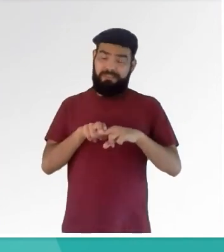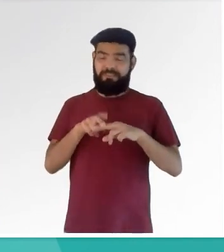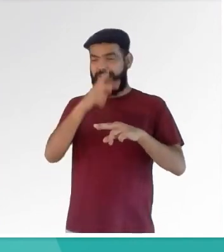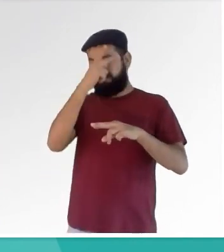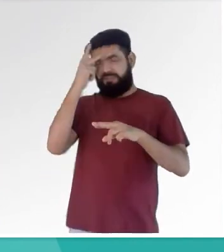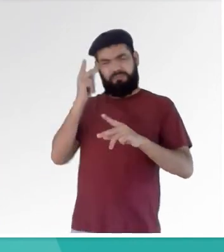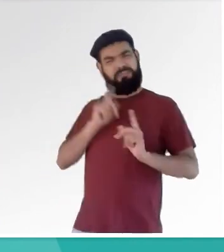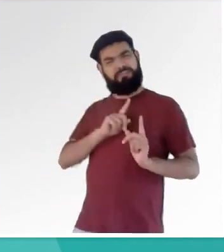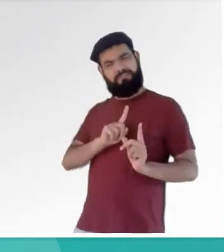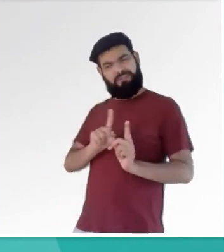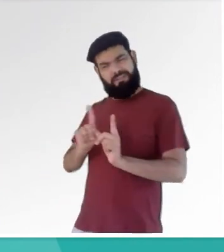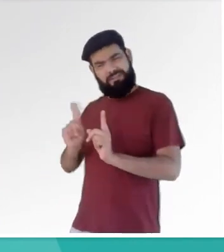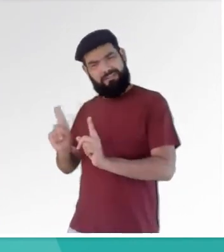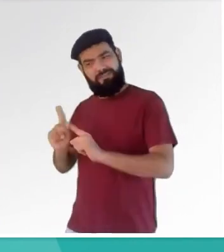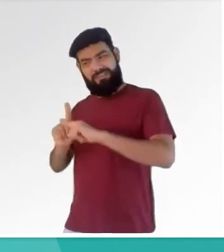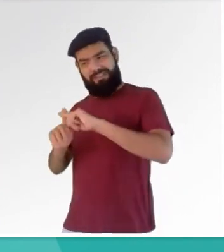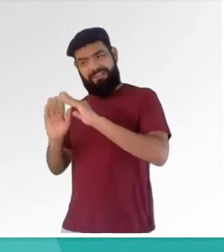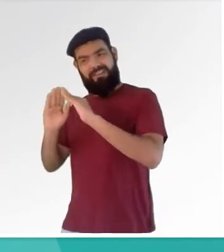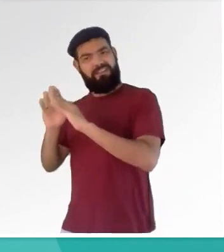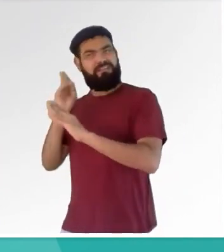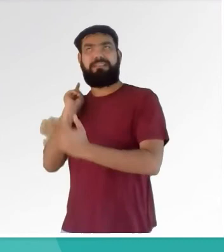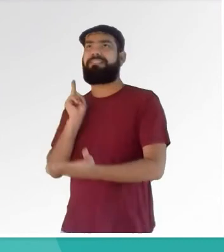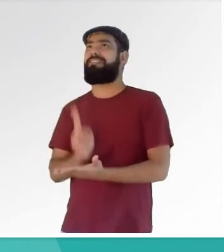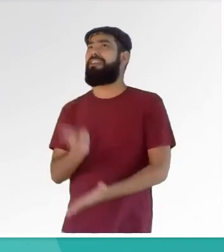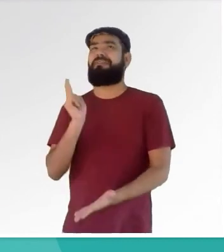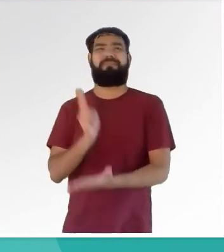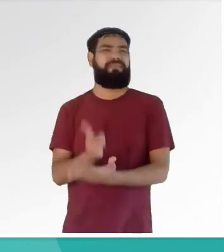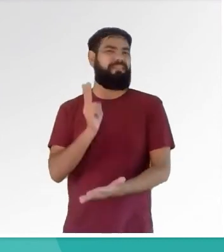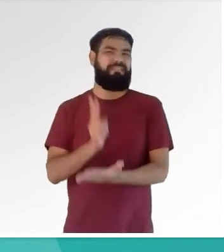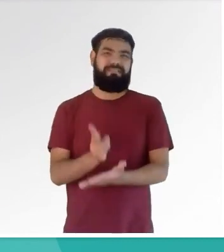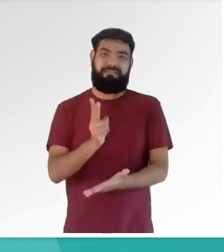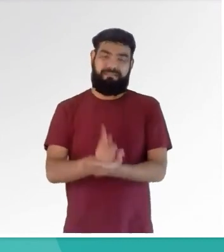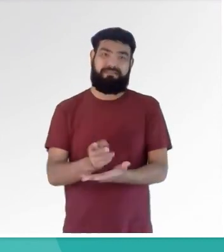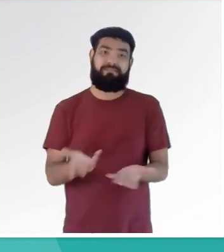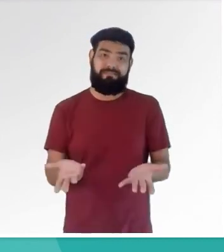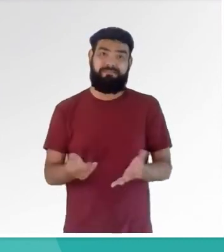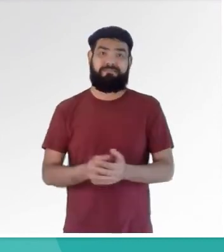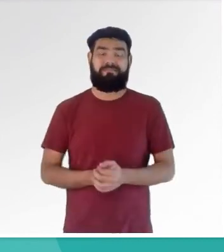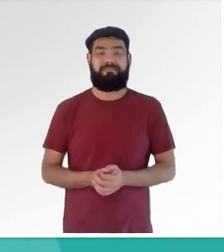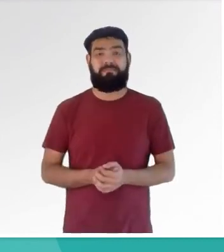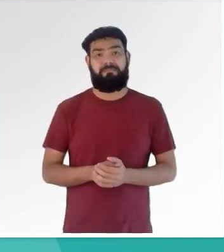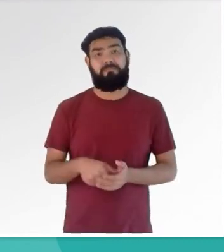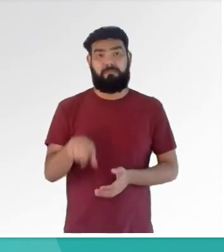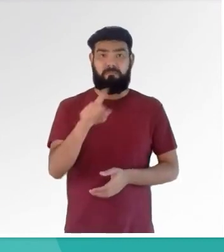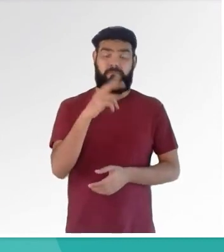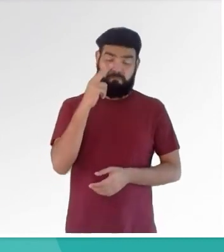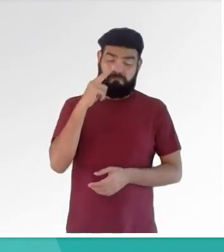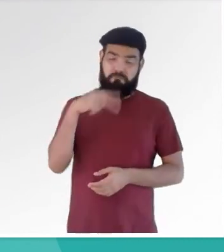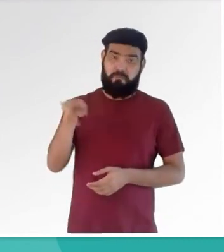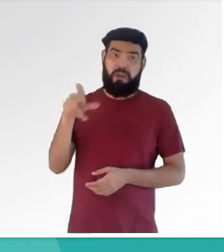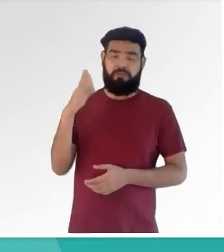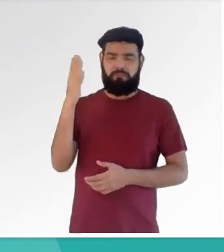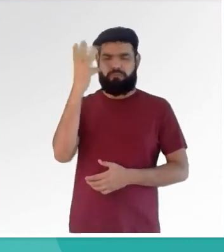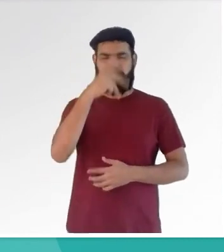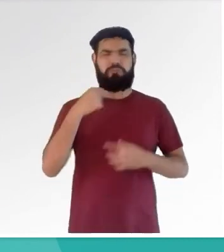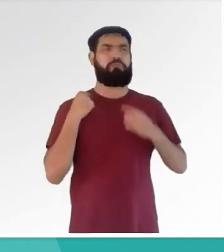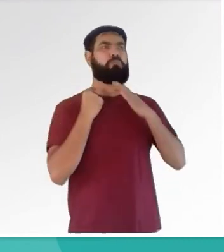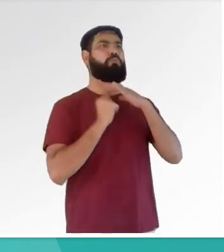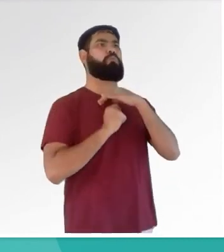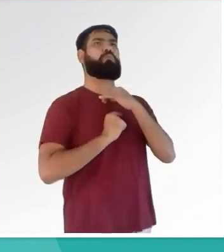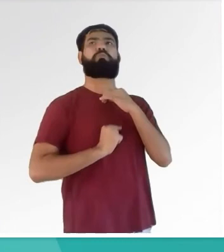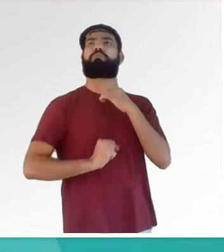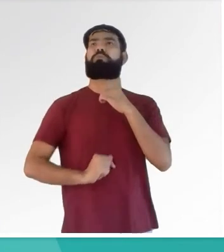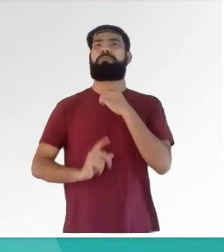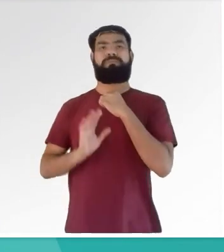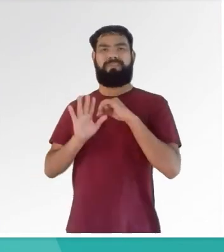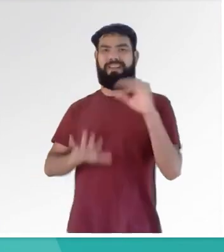qual eles congregam, na qual eles participam, né? Então você vai bonitinho, limpinho, muitas vezes com a Bíblia embaixo